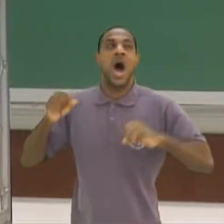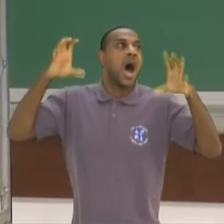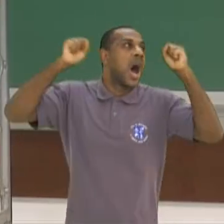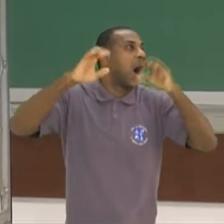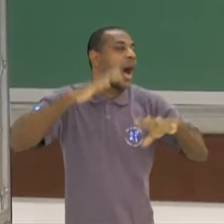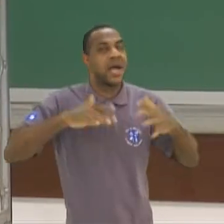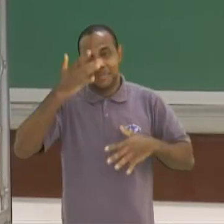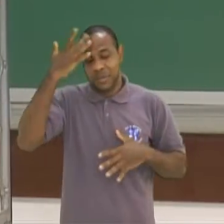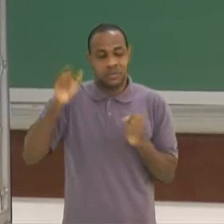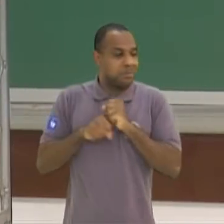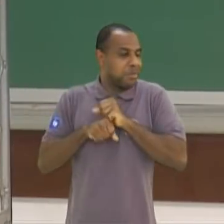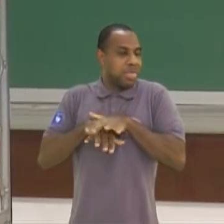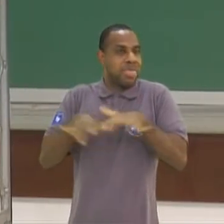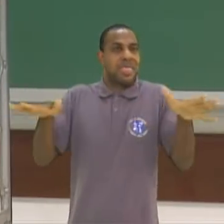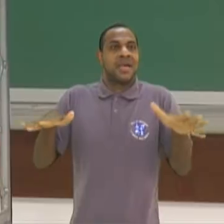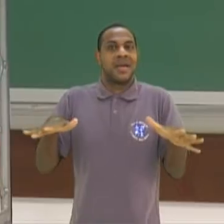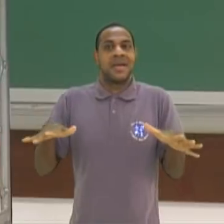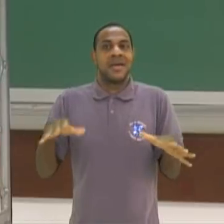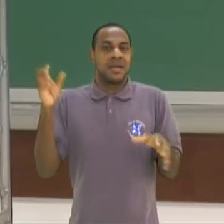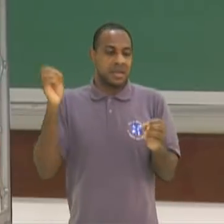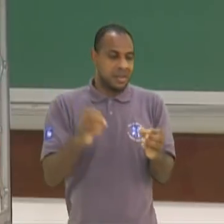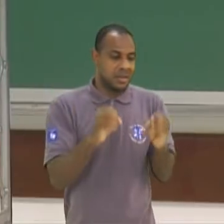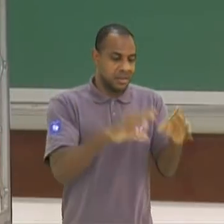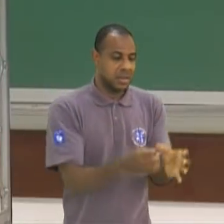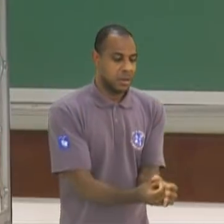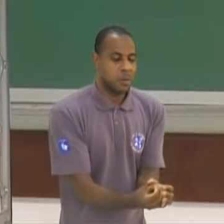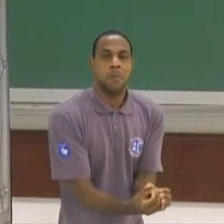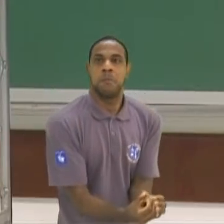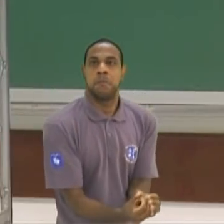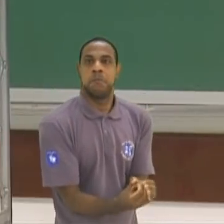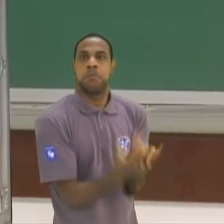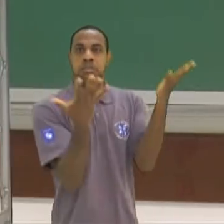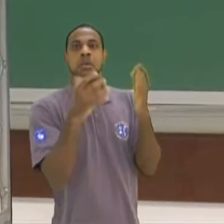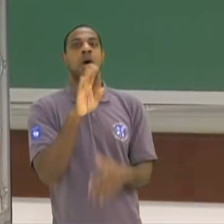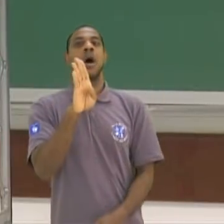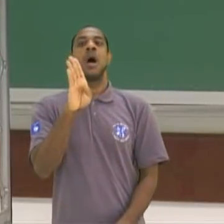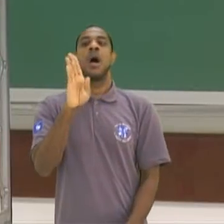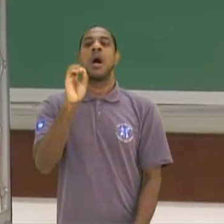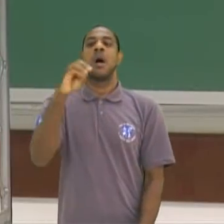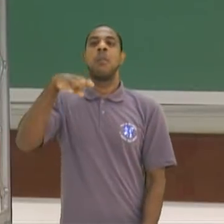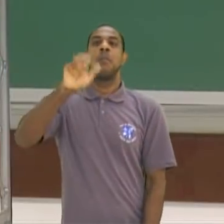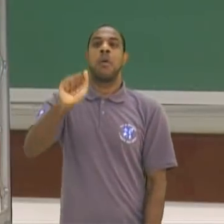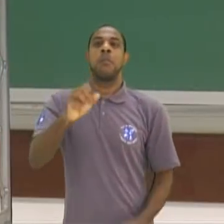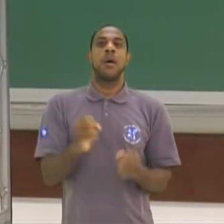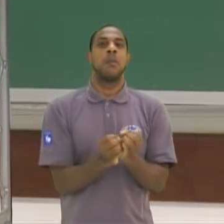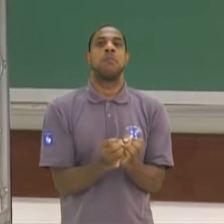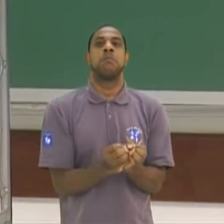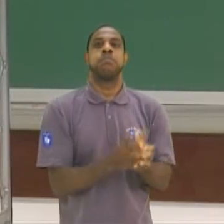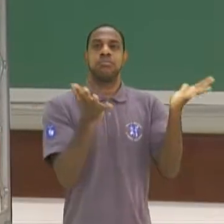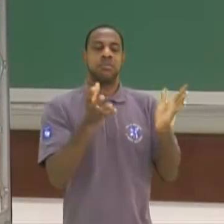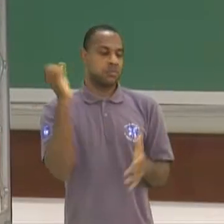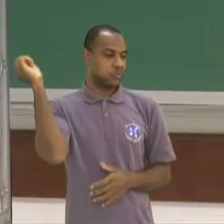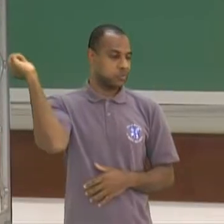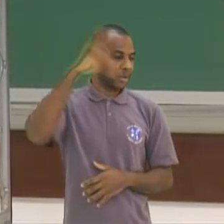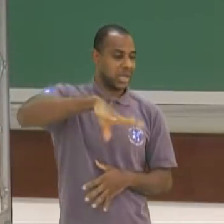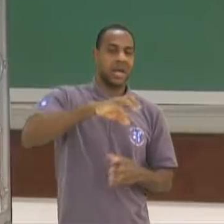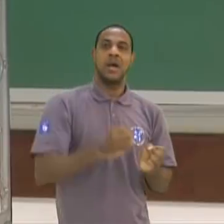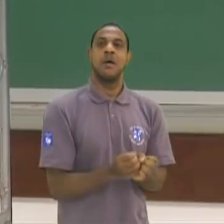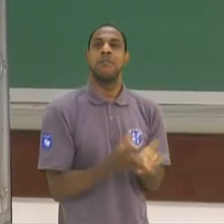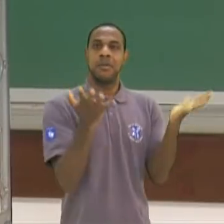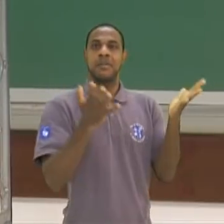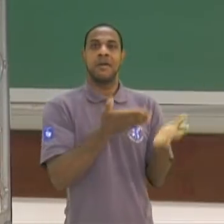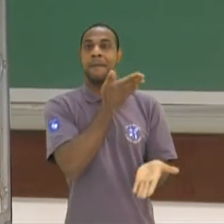escuridão, eles pudessem explodir uma bomba no meio da multidão, atingindo o maior número de pessoas possíveis que estavam ali perdidos